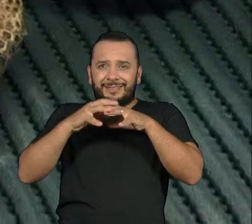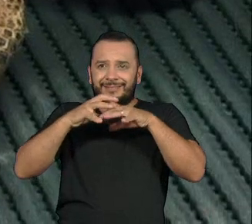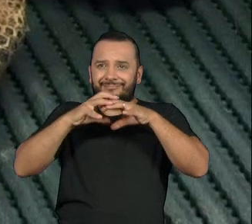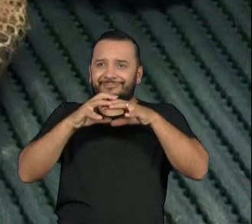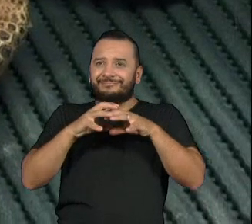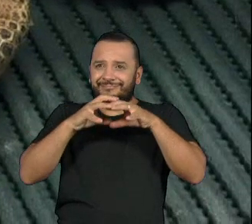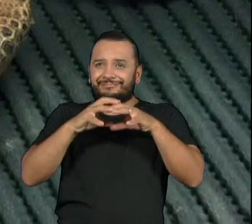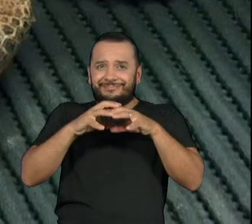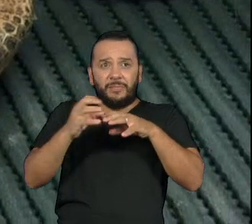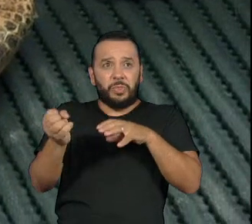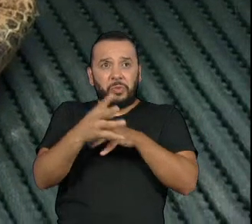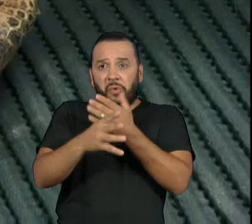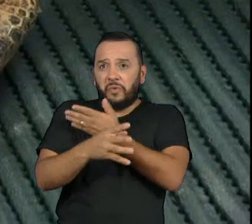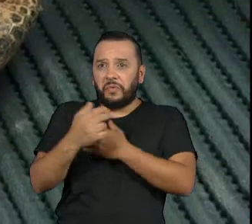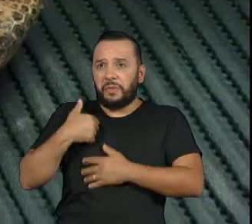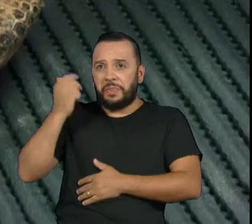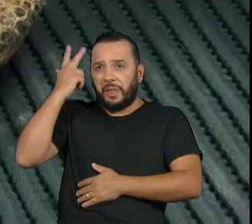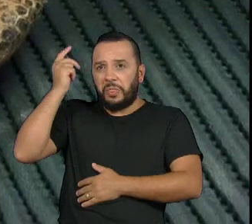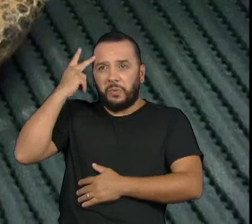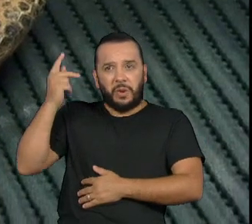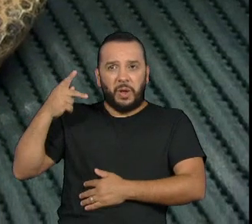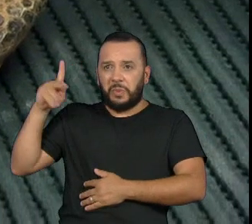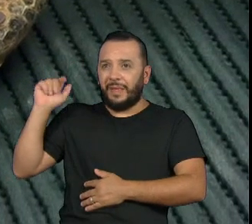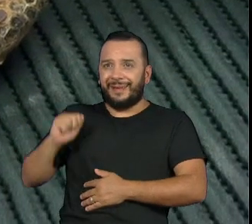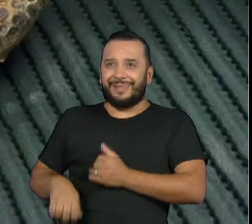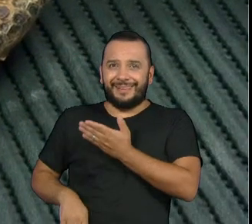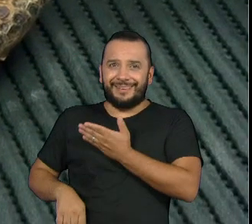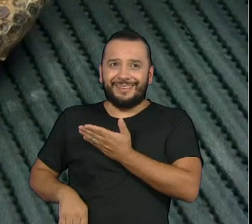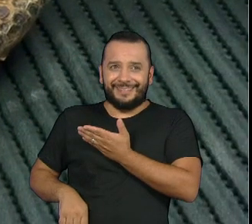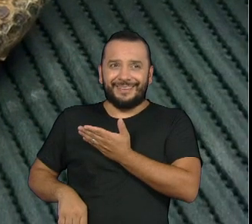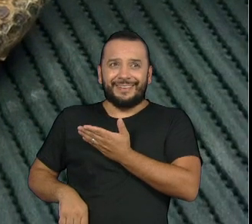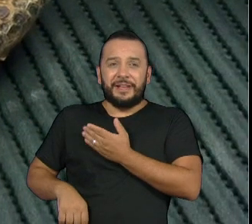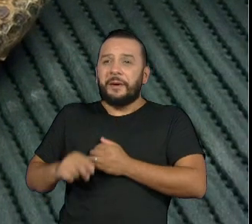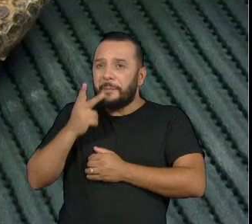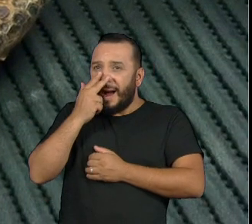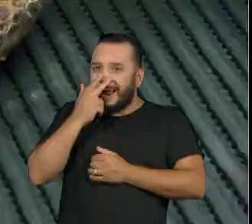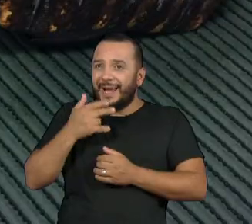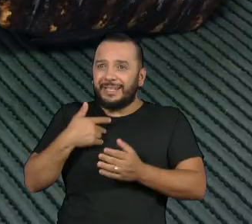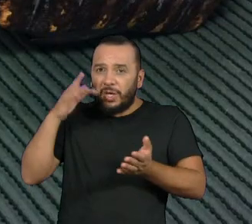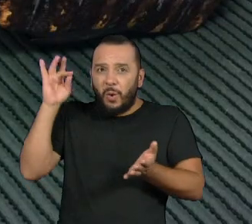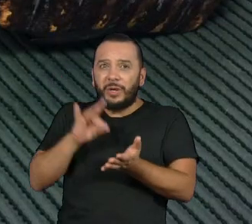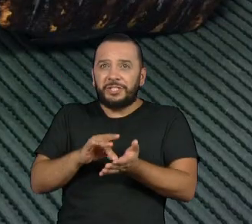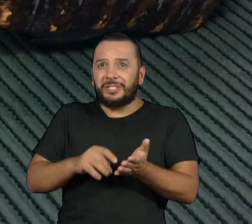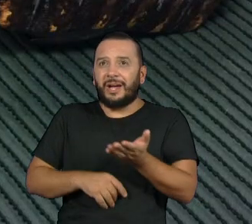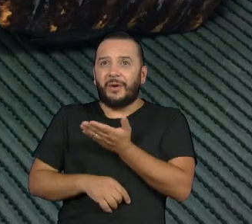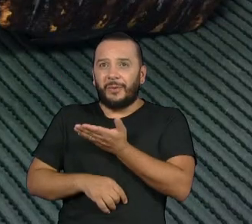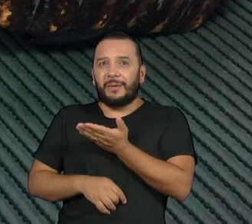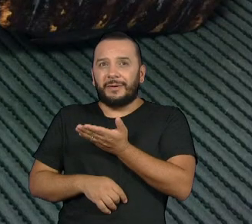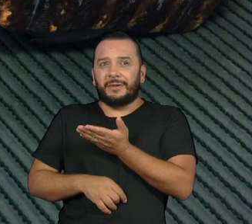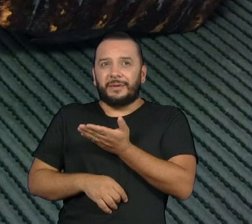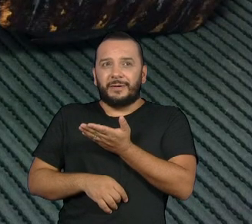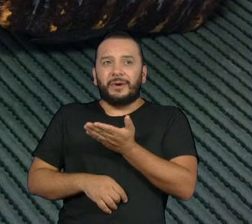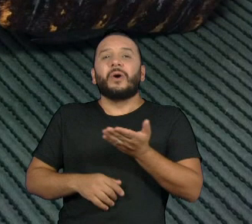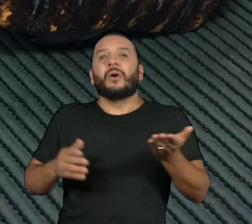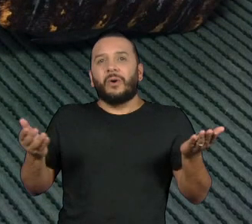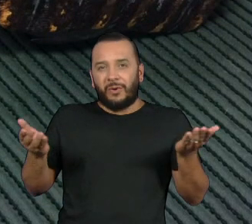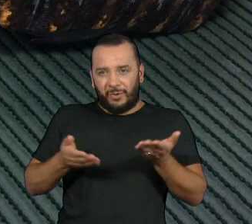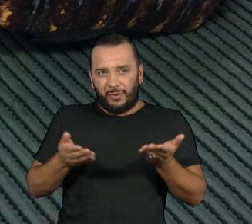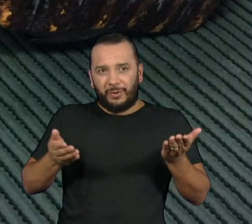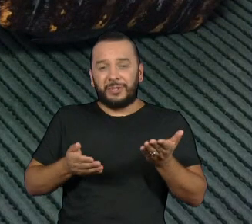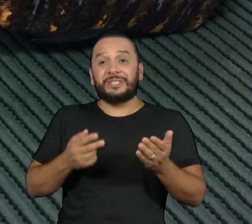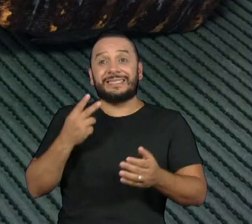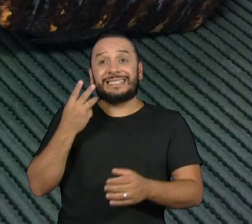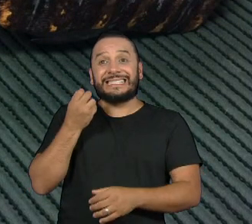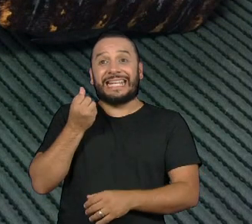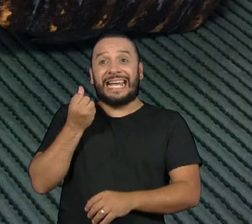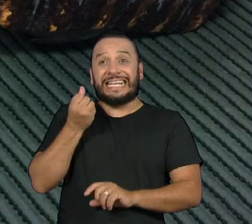ao tecido do casco original, né, do casco natural. Então hoje a Fred, após 6